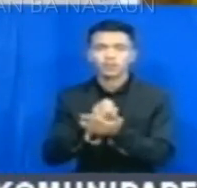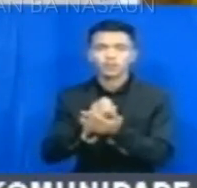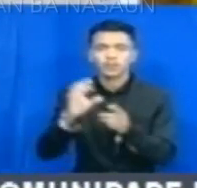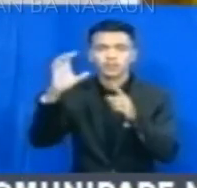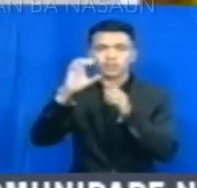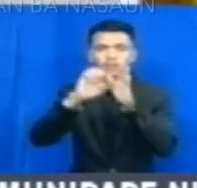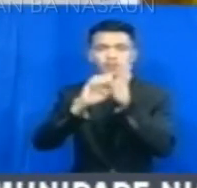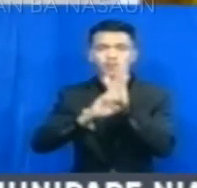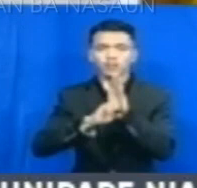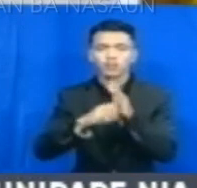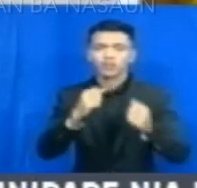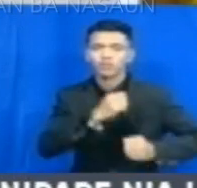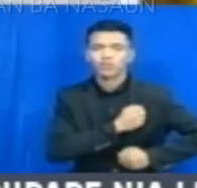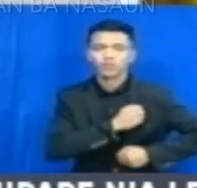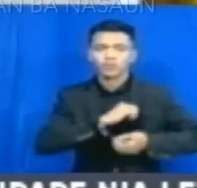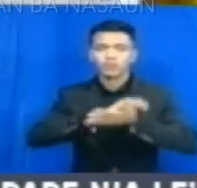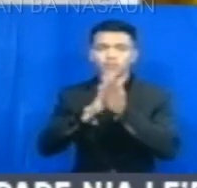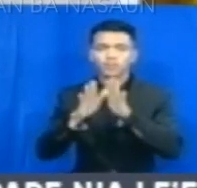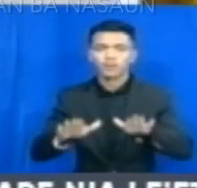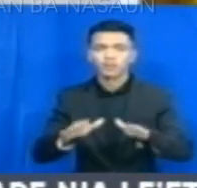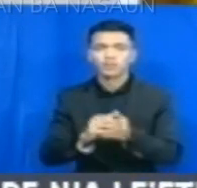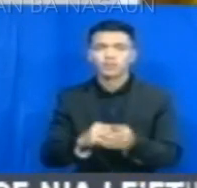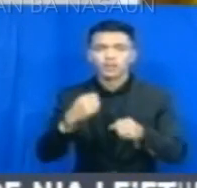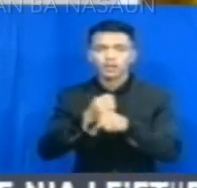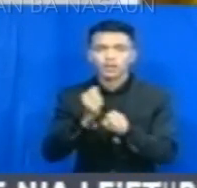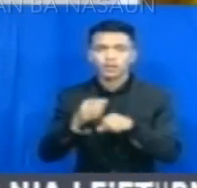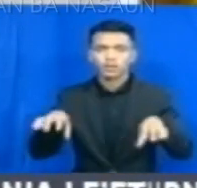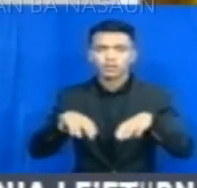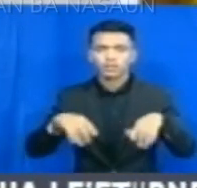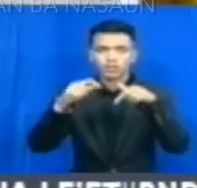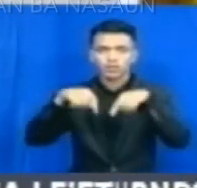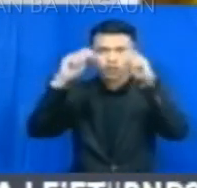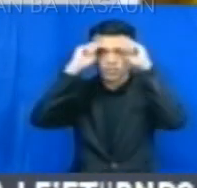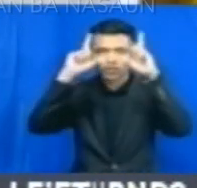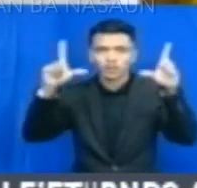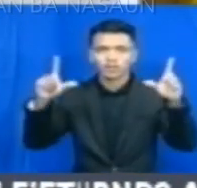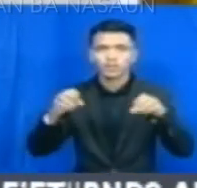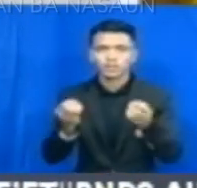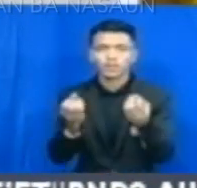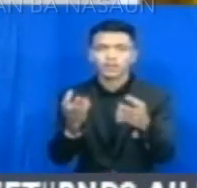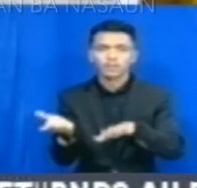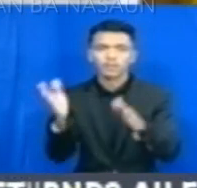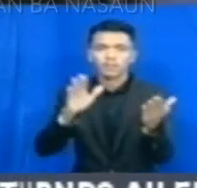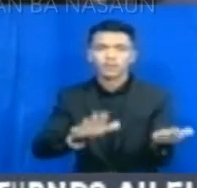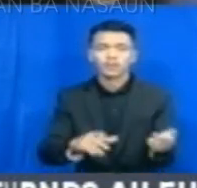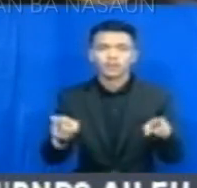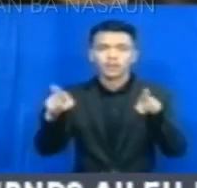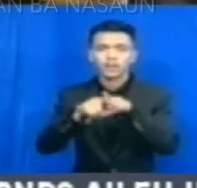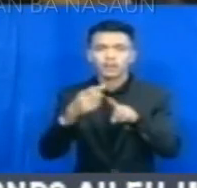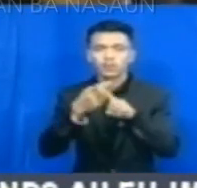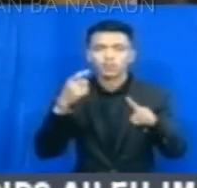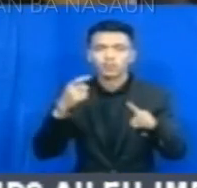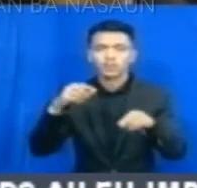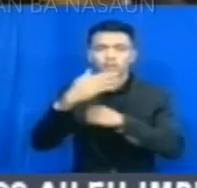Estado afirma, Força Paz Nação Unida Nian Nebehalau Missão Paz e Timor-Leste, Barak Maklá convida, Anessan Rússi